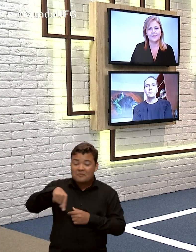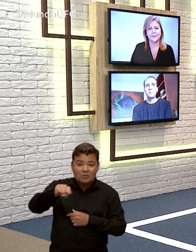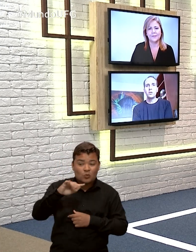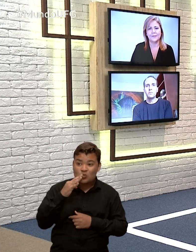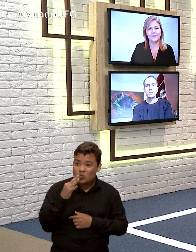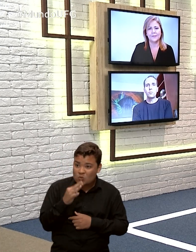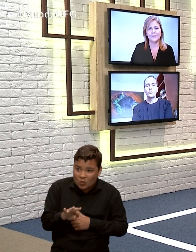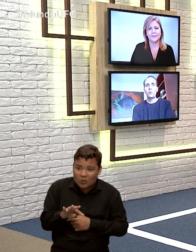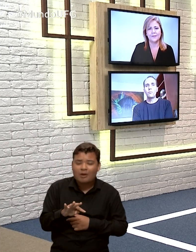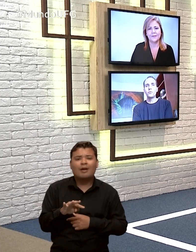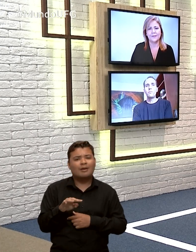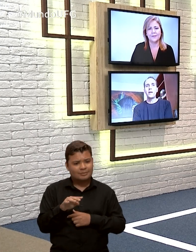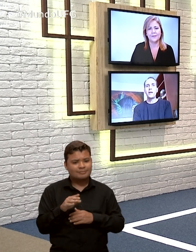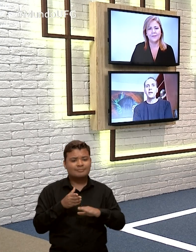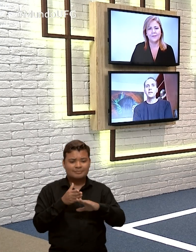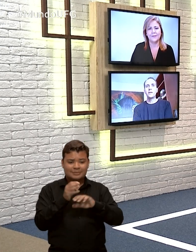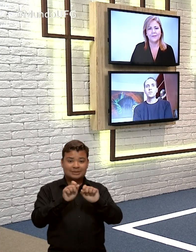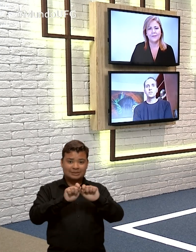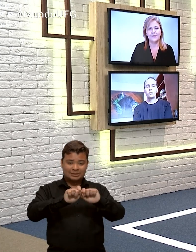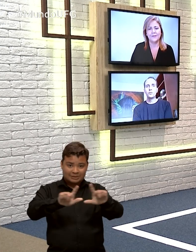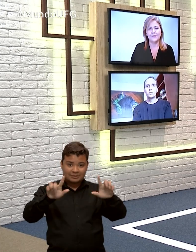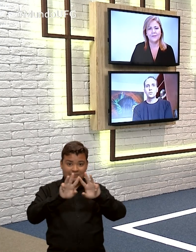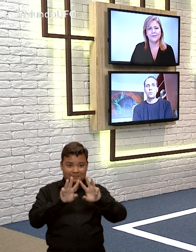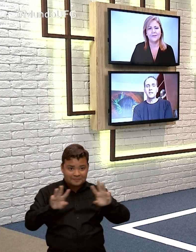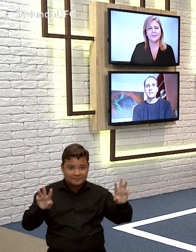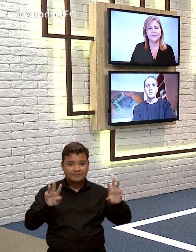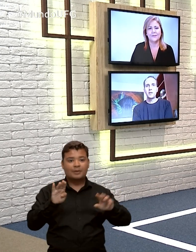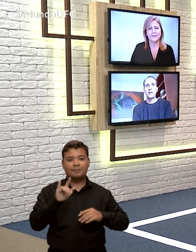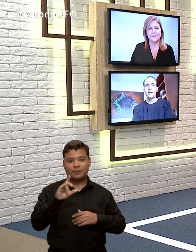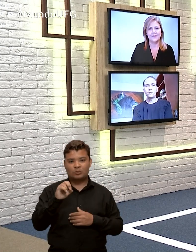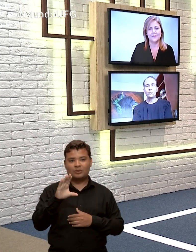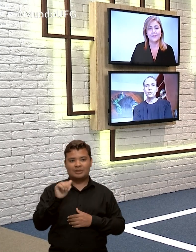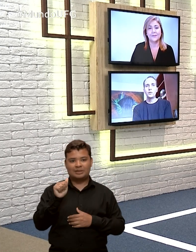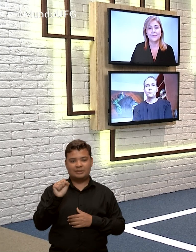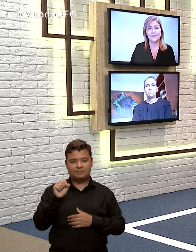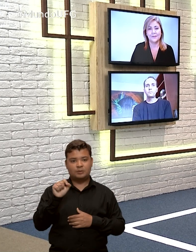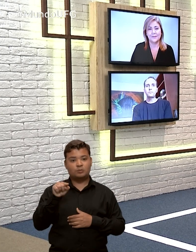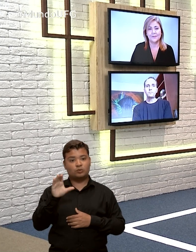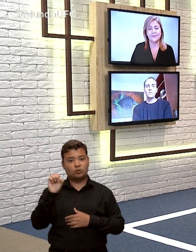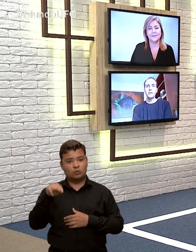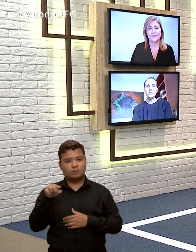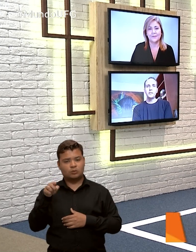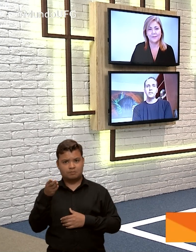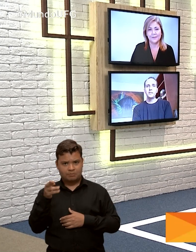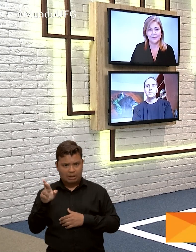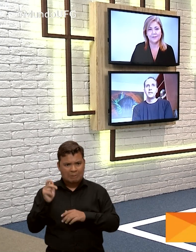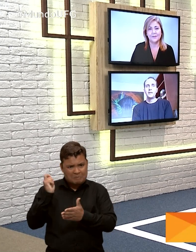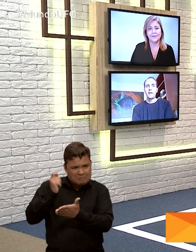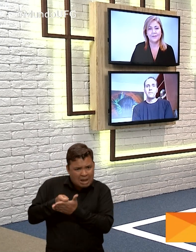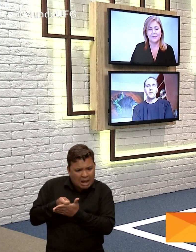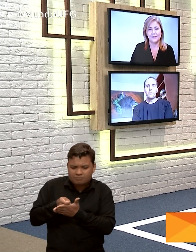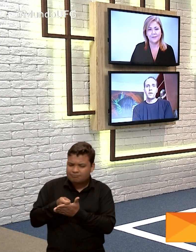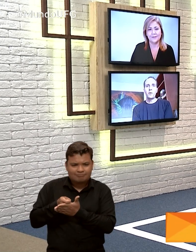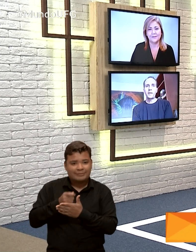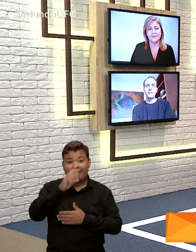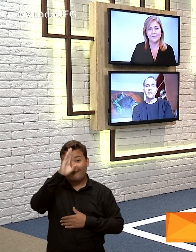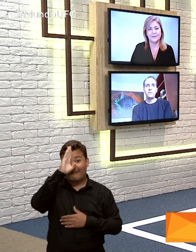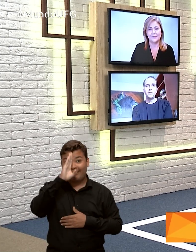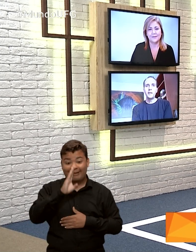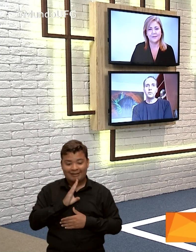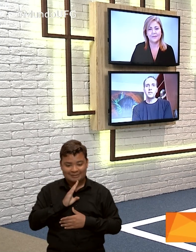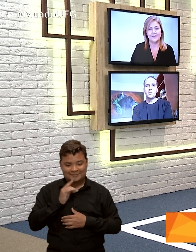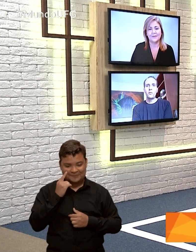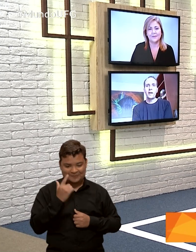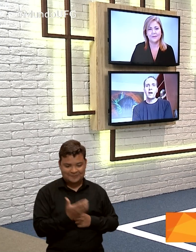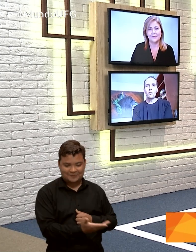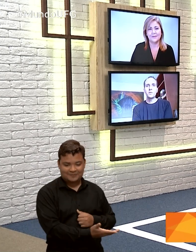entrar em bibliolibras.com.br, né? O acesso é gratuito e quem tem